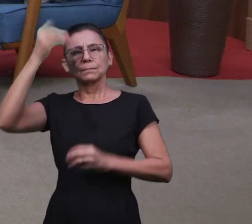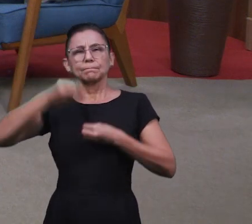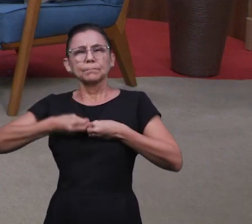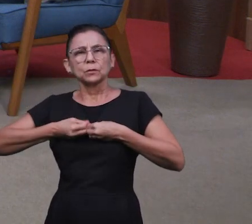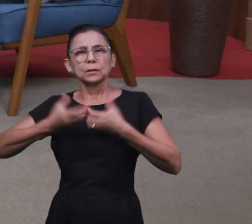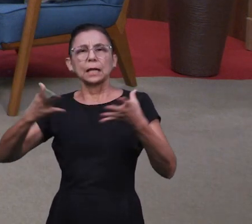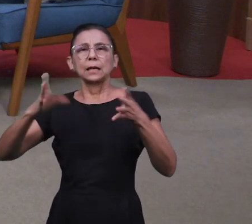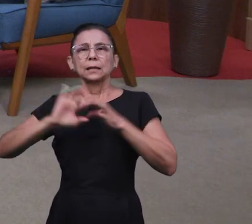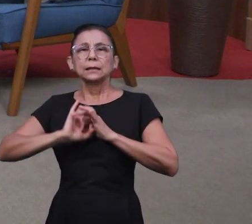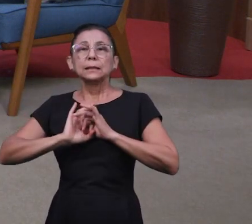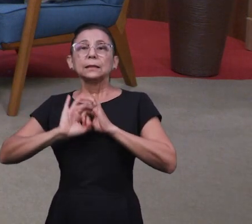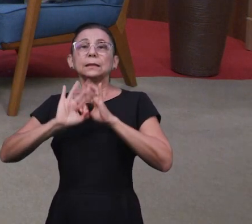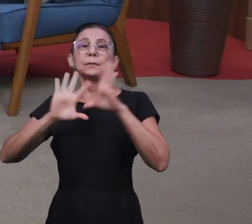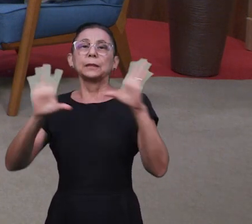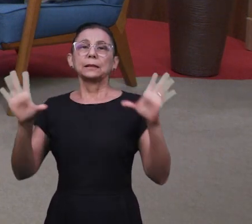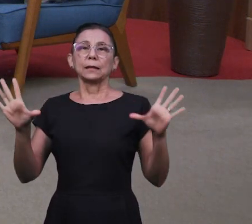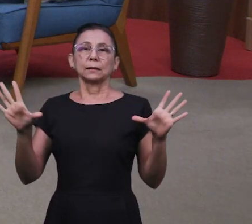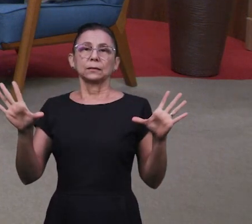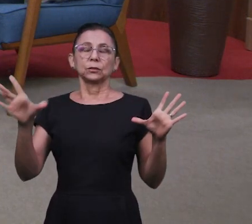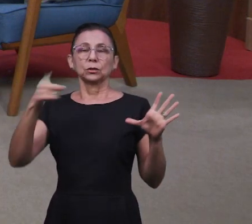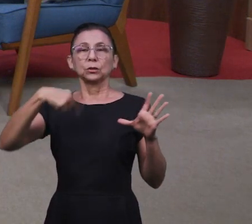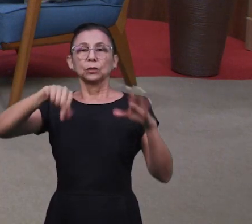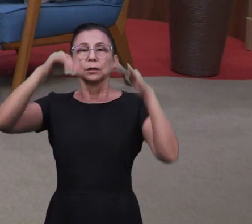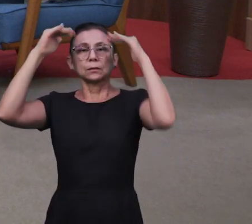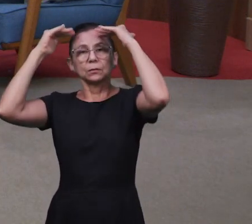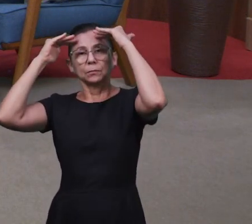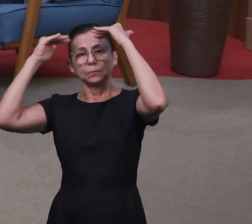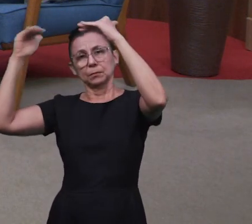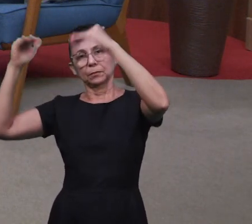determinar e nós obedecermos. Glória a Jesus. Bom,